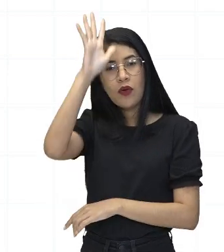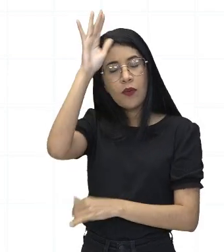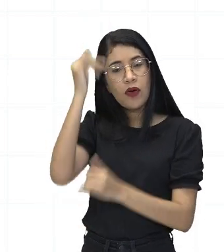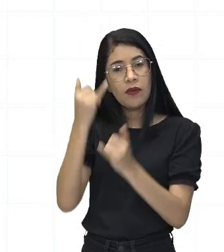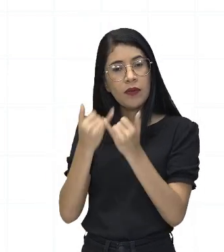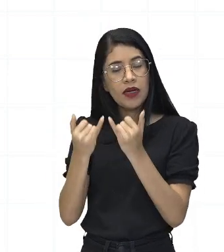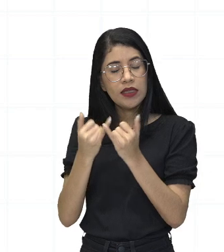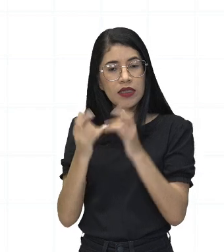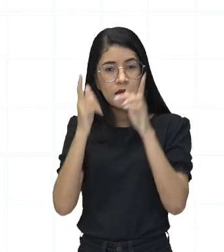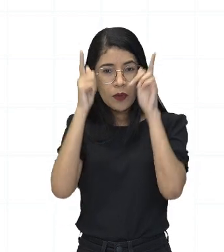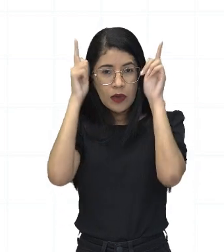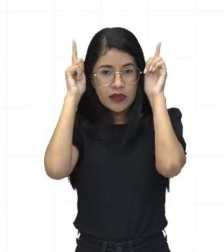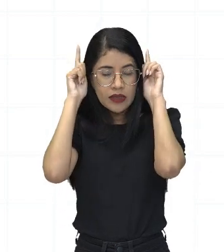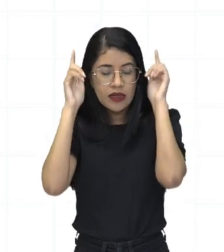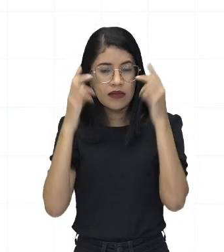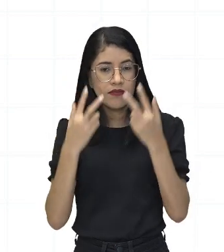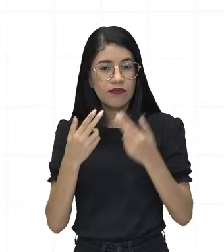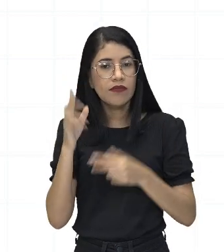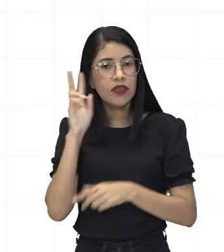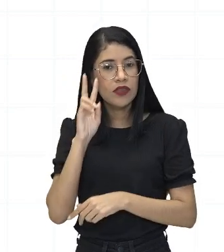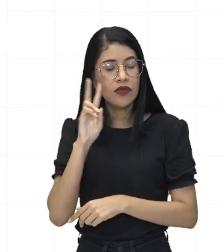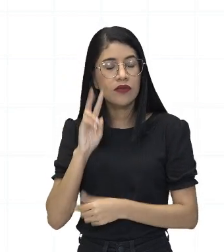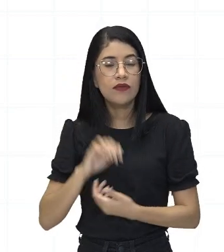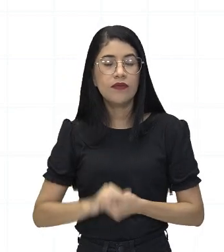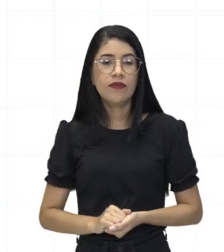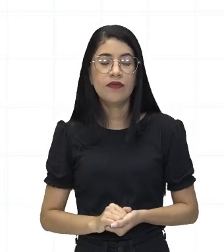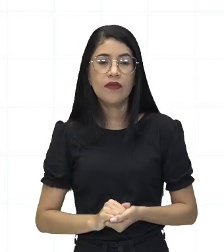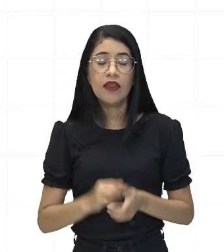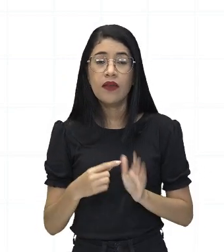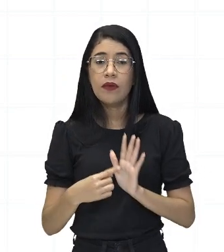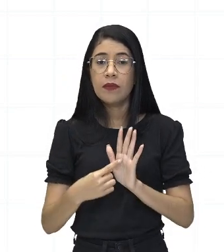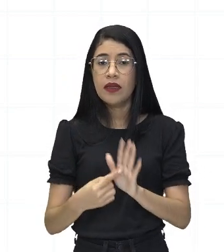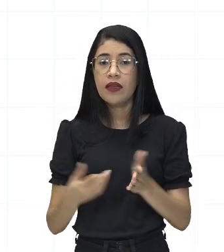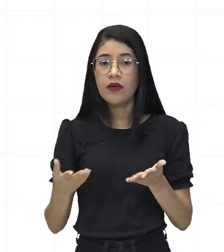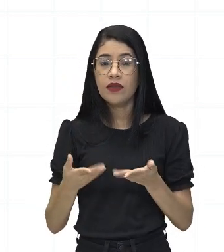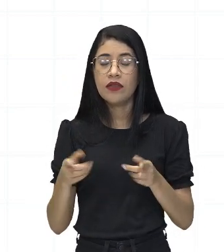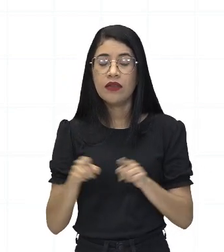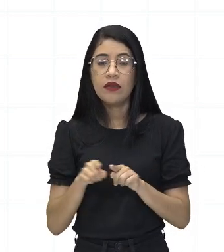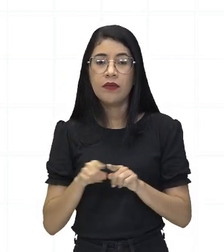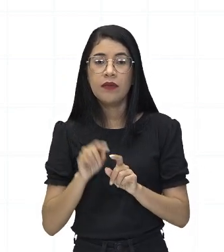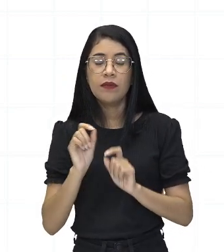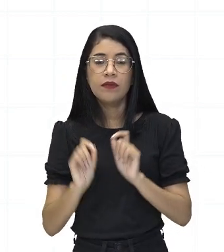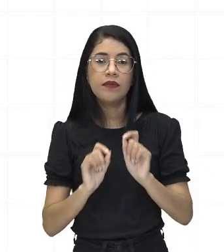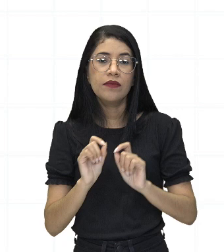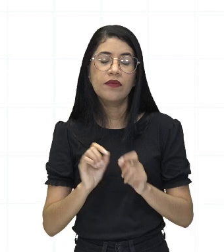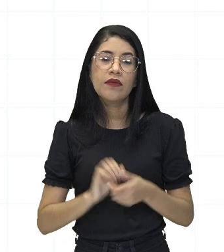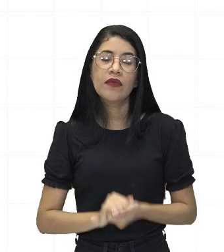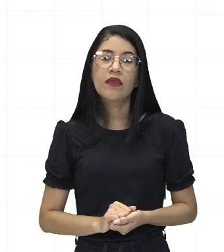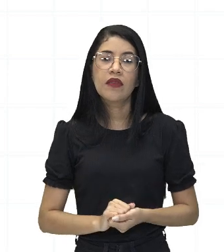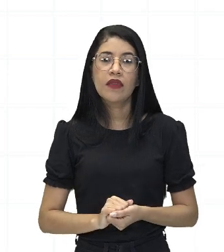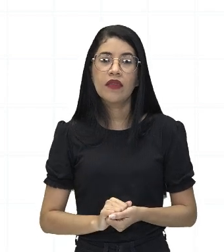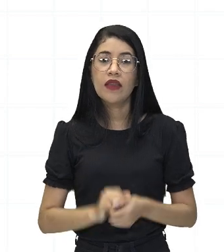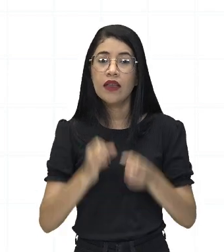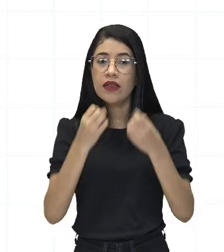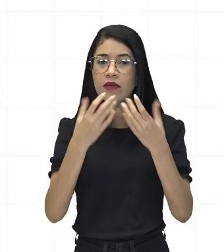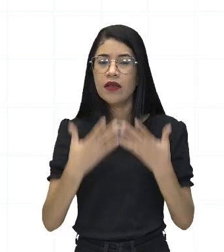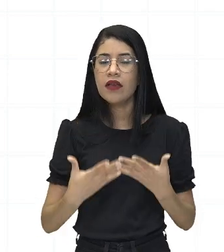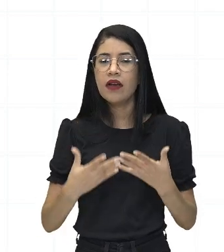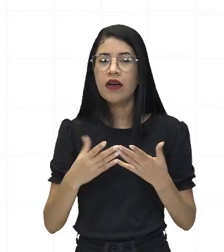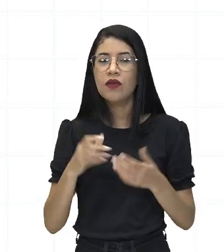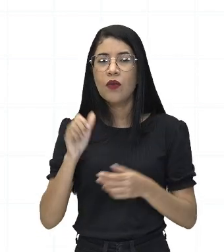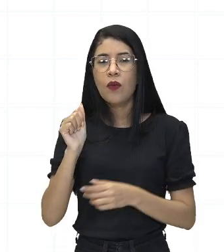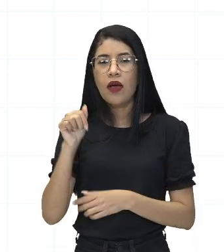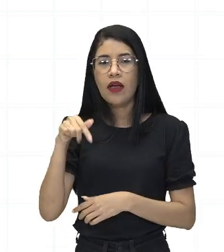as mitologias gregas, tá? Então, eu trouxe para vocês também, falando um pouquinho sobre esses